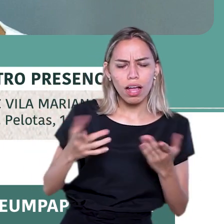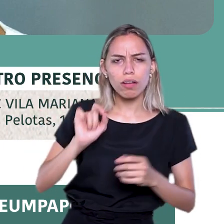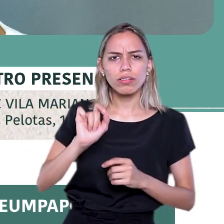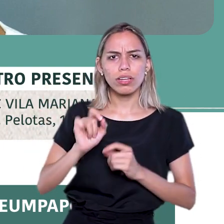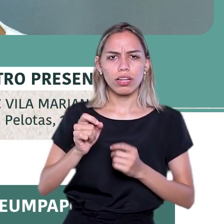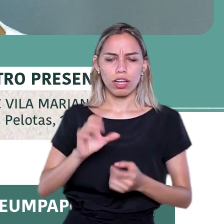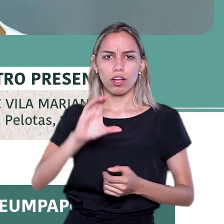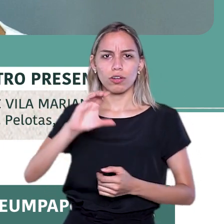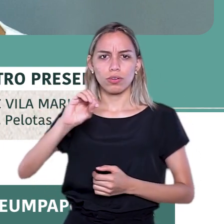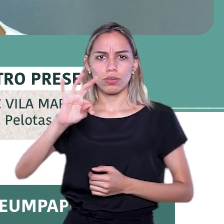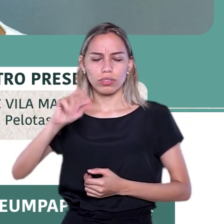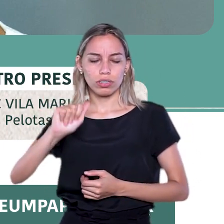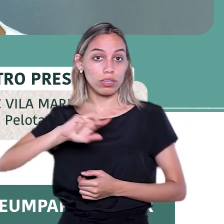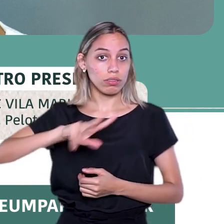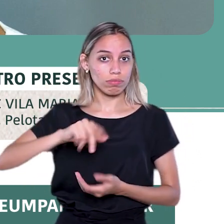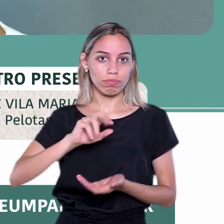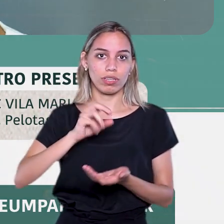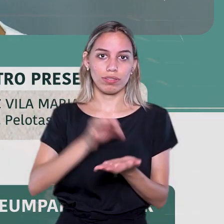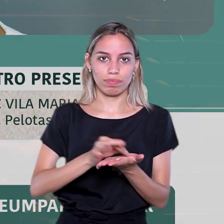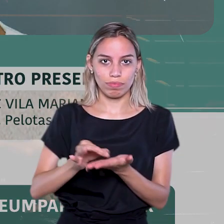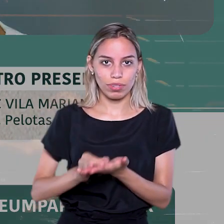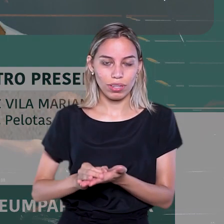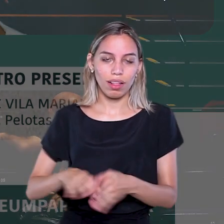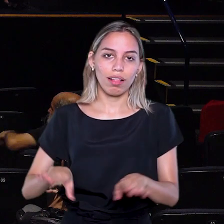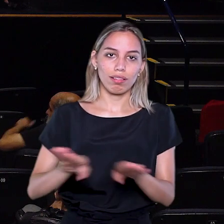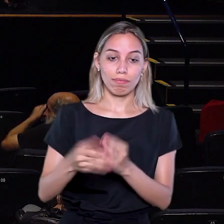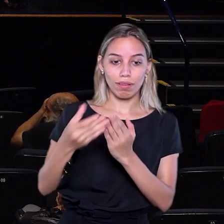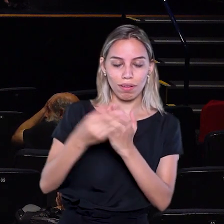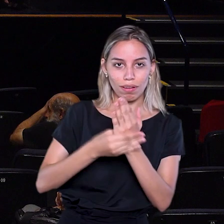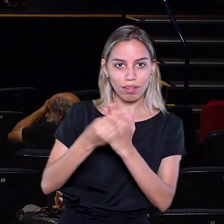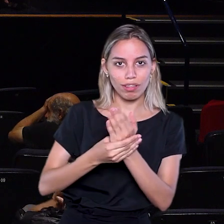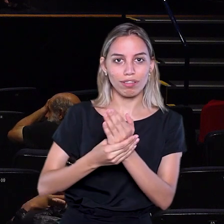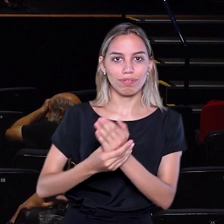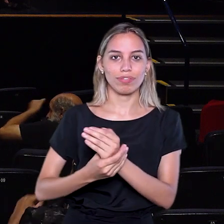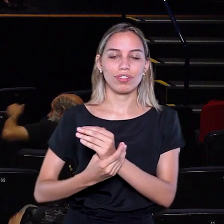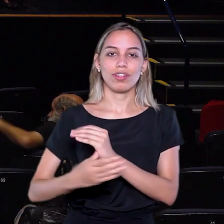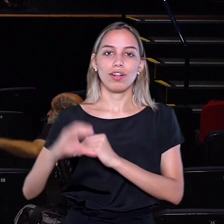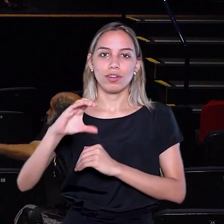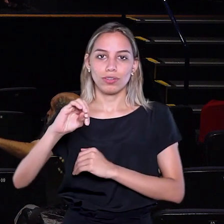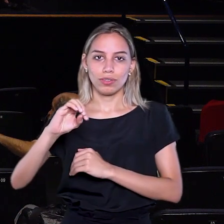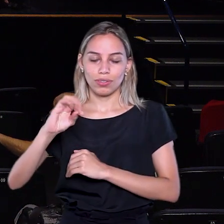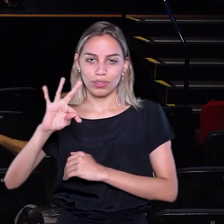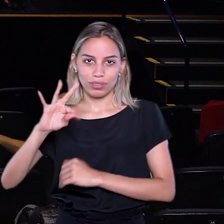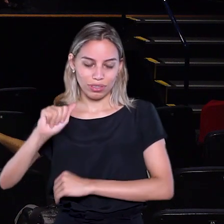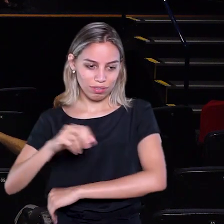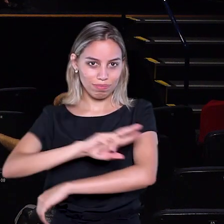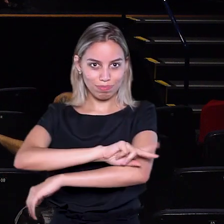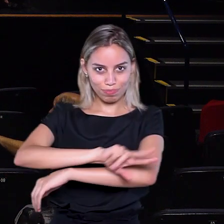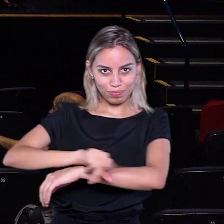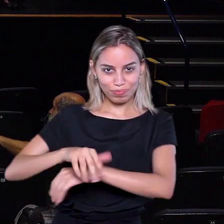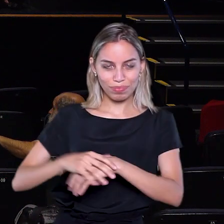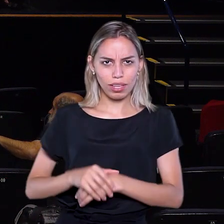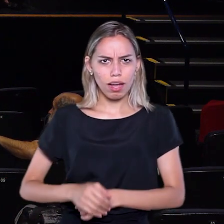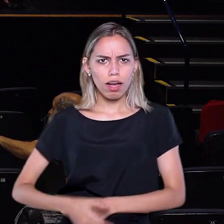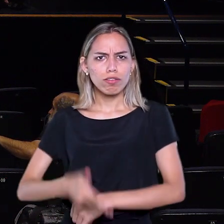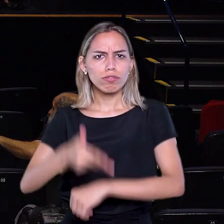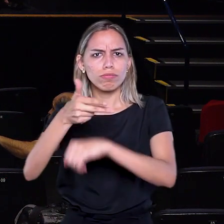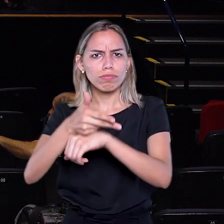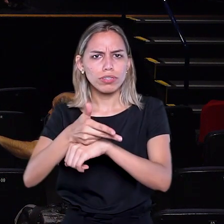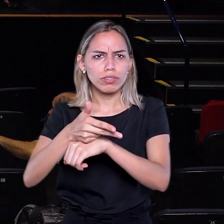esmola, seguida do lançamento do livro Cotas Raciais. Podemos ver o palco do auditório do Sesc Vila Mariana, em São Paulo.